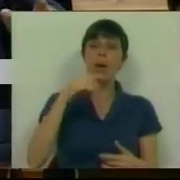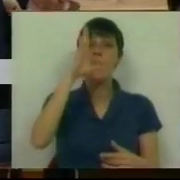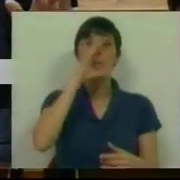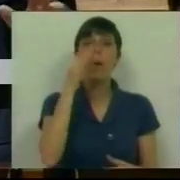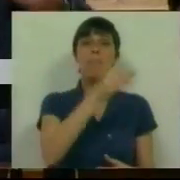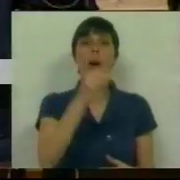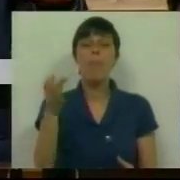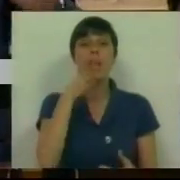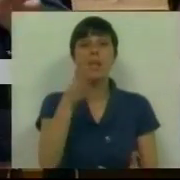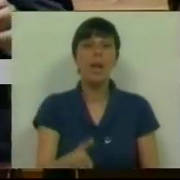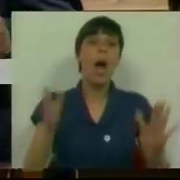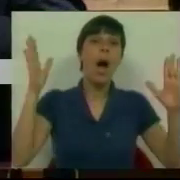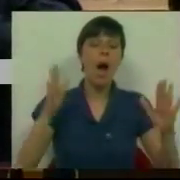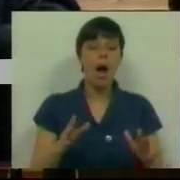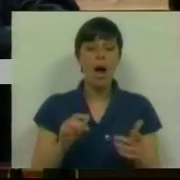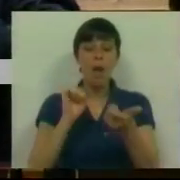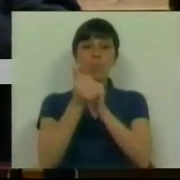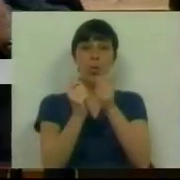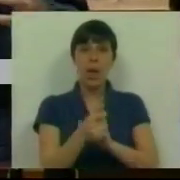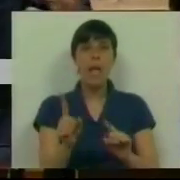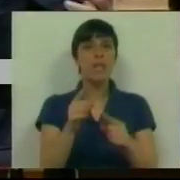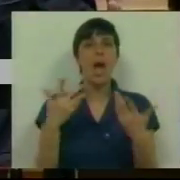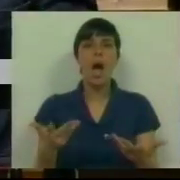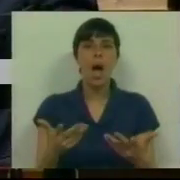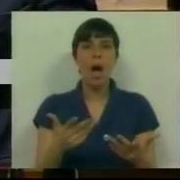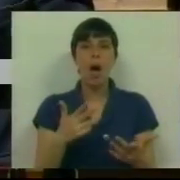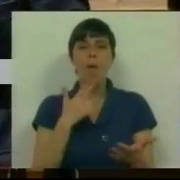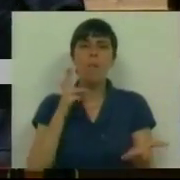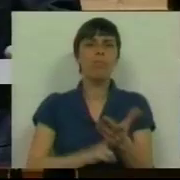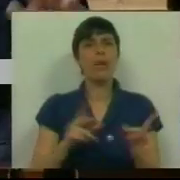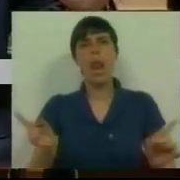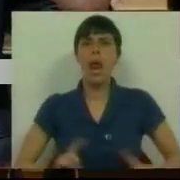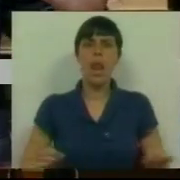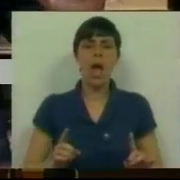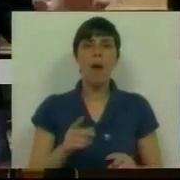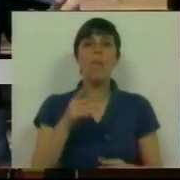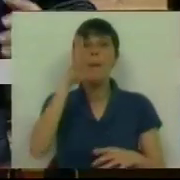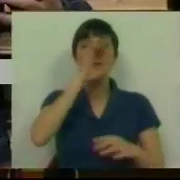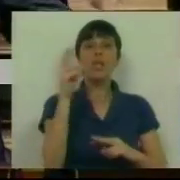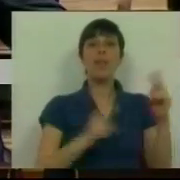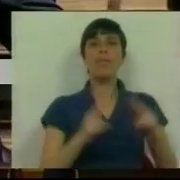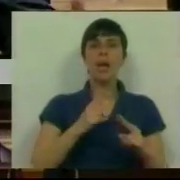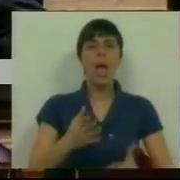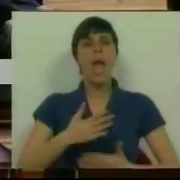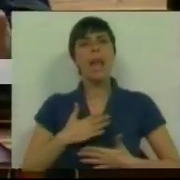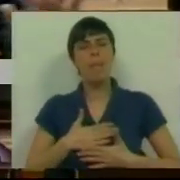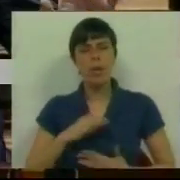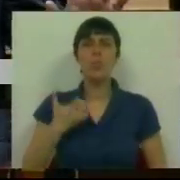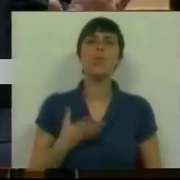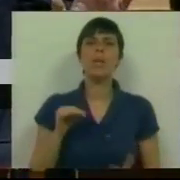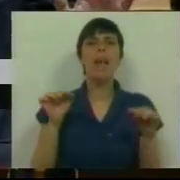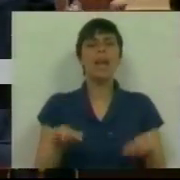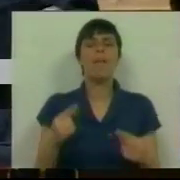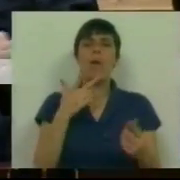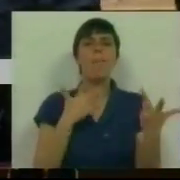Paulo Portas dizendo que, afinal, a remodelação não era para ser levada assim tão a sério e Vítor Gaspar, até era um amigo do CDS, não estava cá